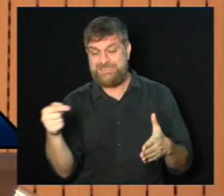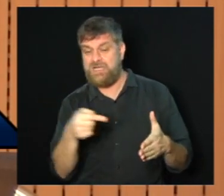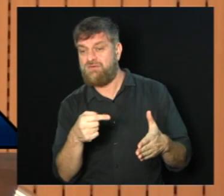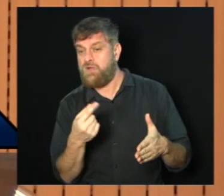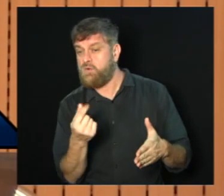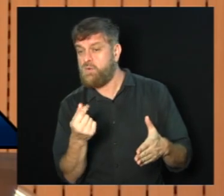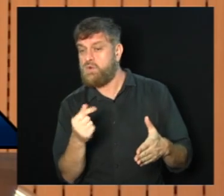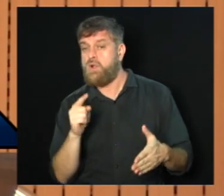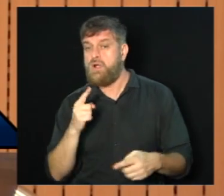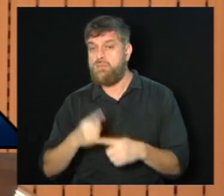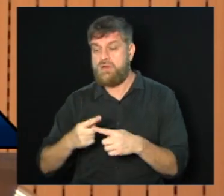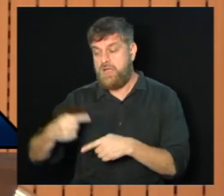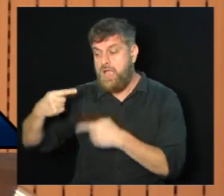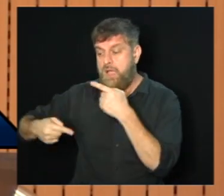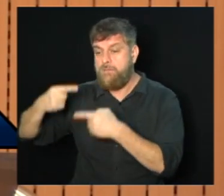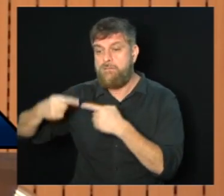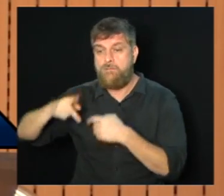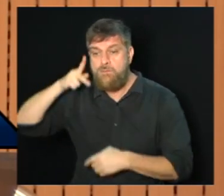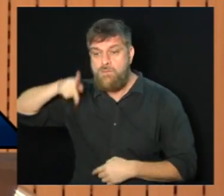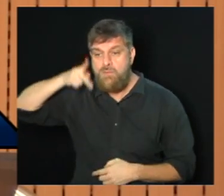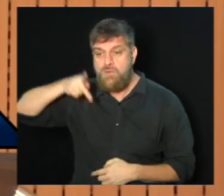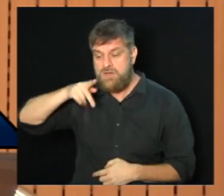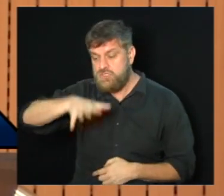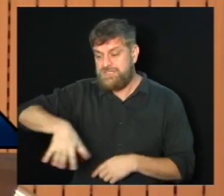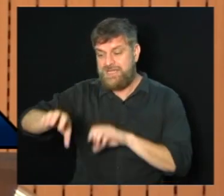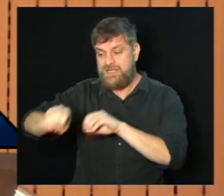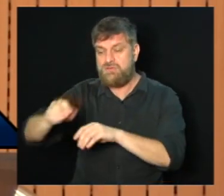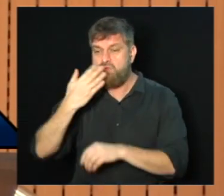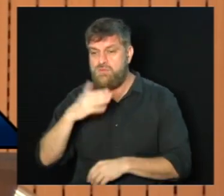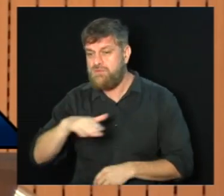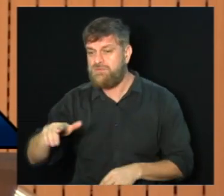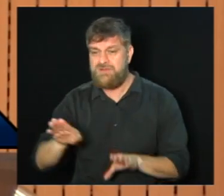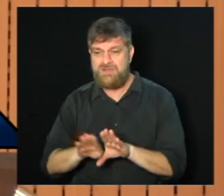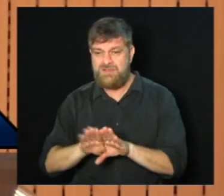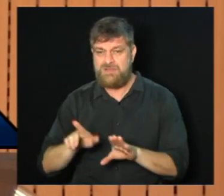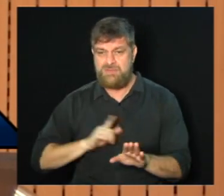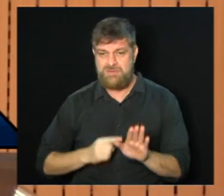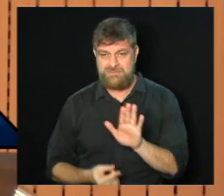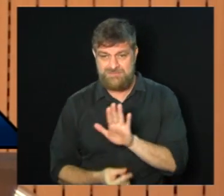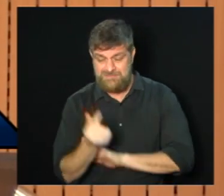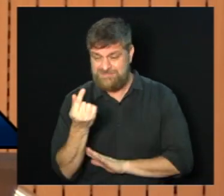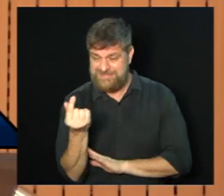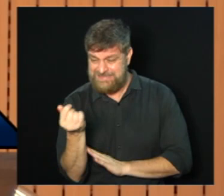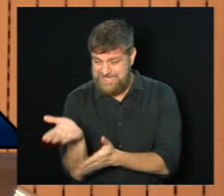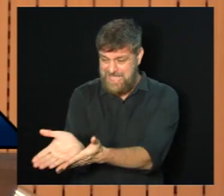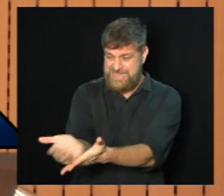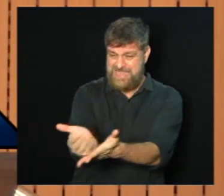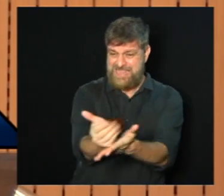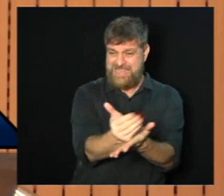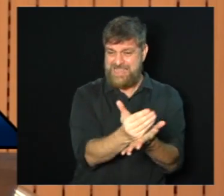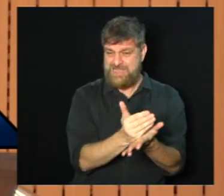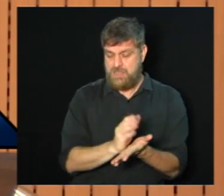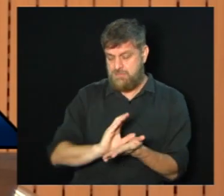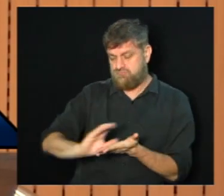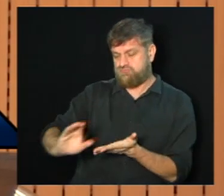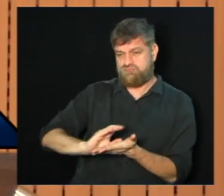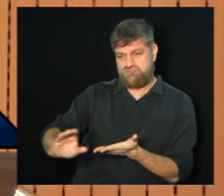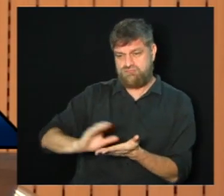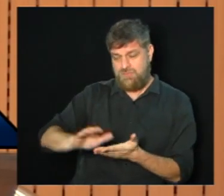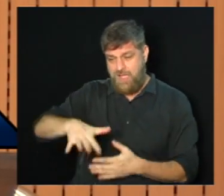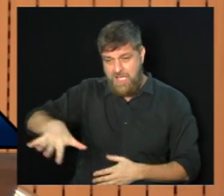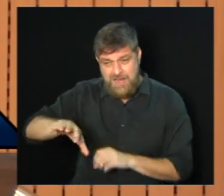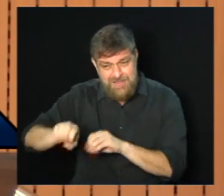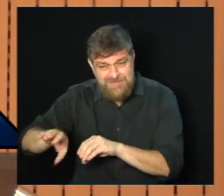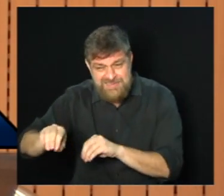a falta de política da educação infantil. Ao mesmo tempo, o crescimento real da arrecadação não tem sido transferido para a área da